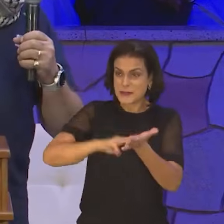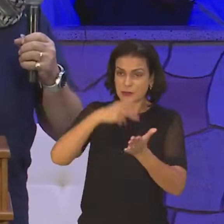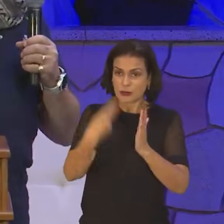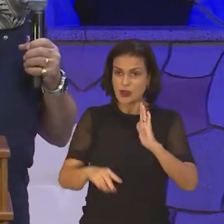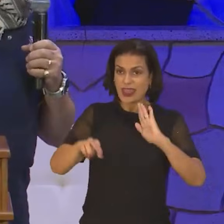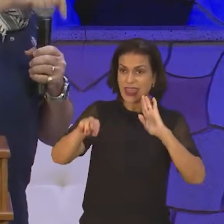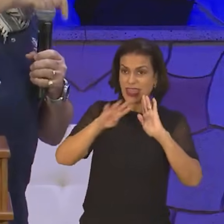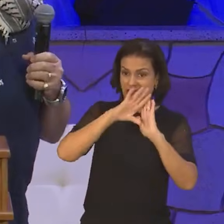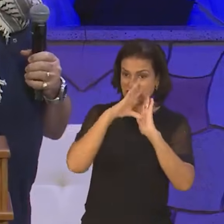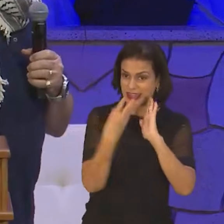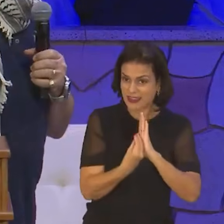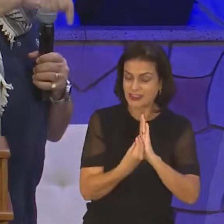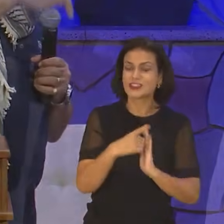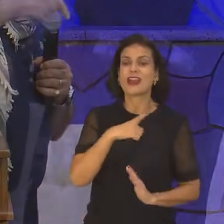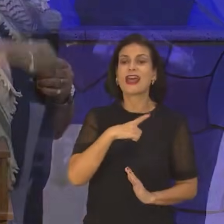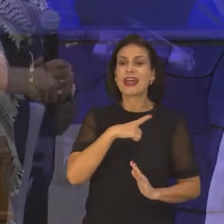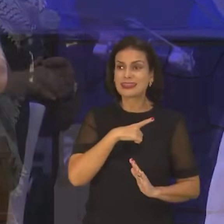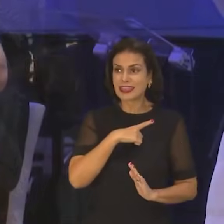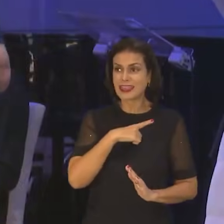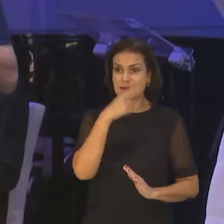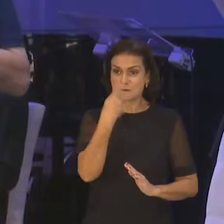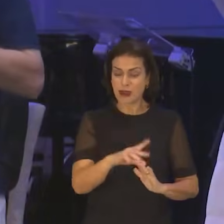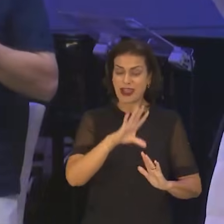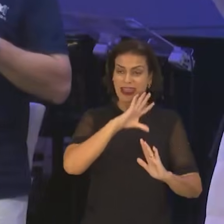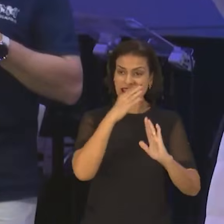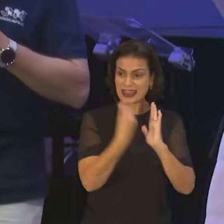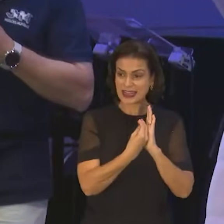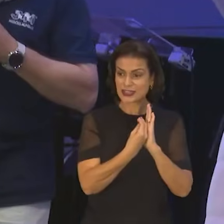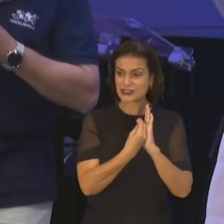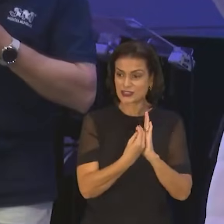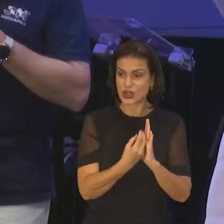igreja, você tem dessa igreja